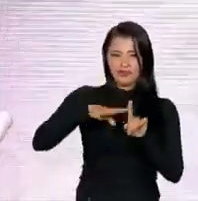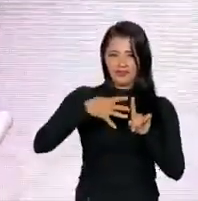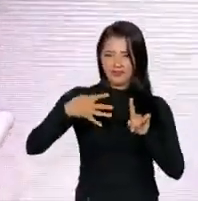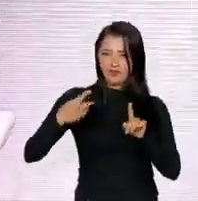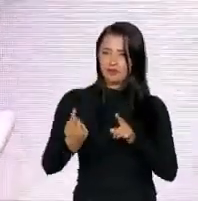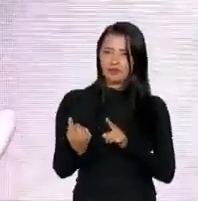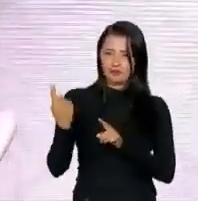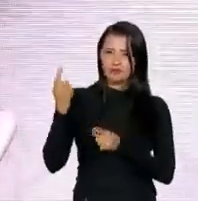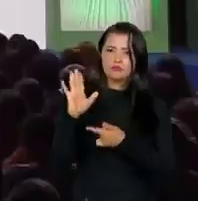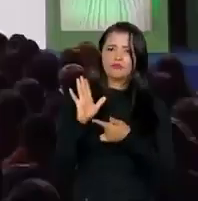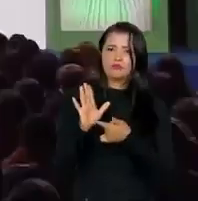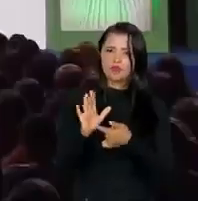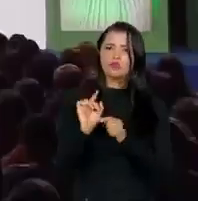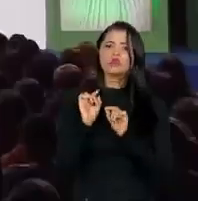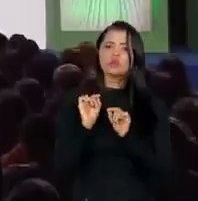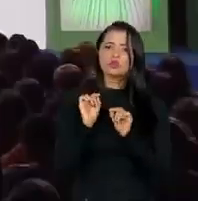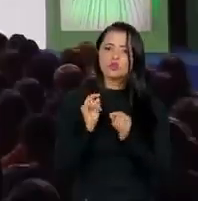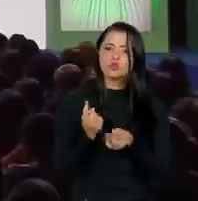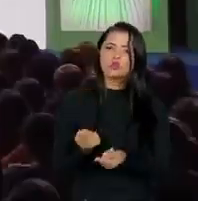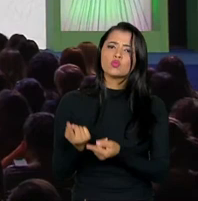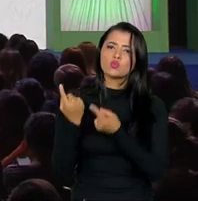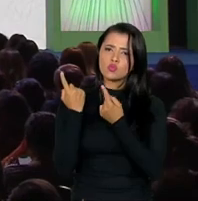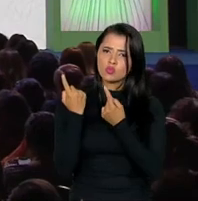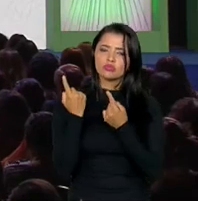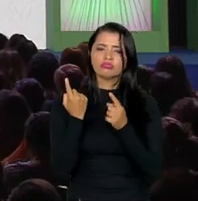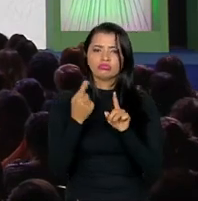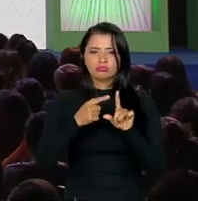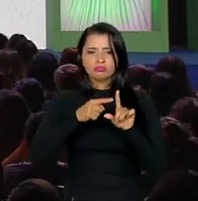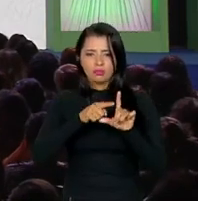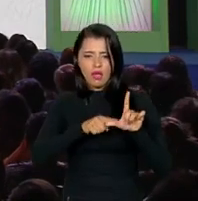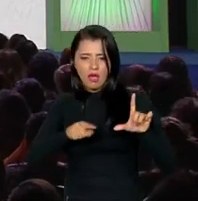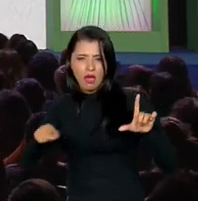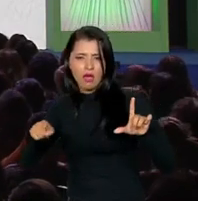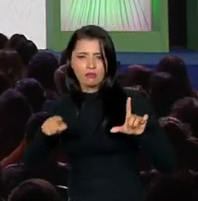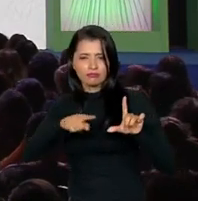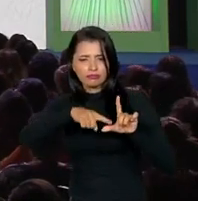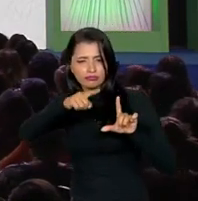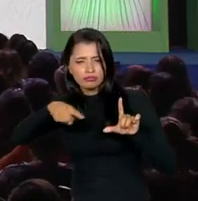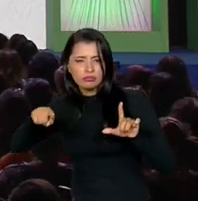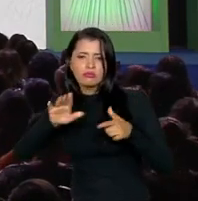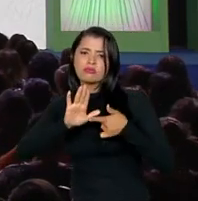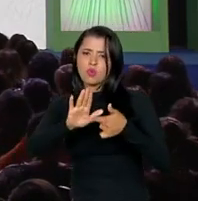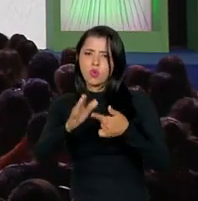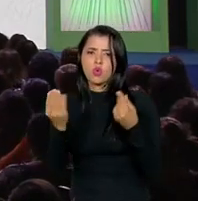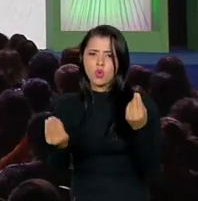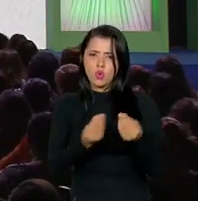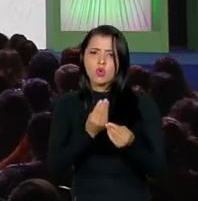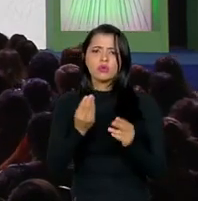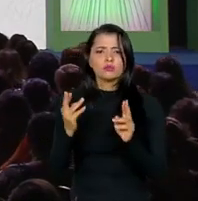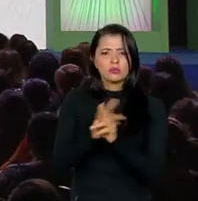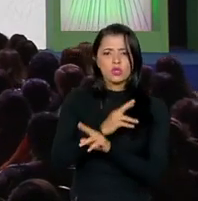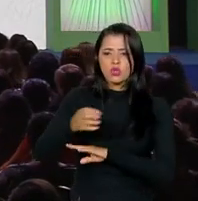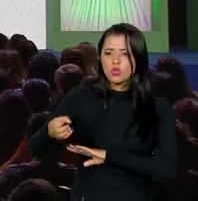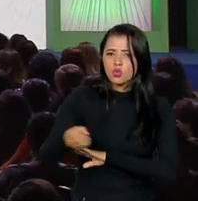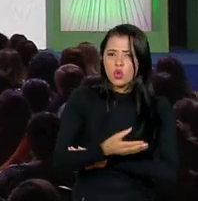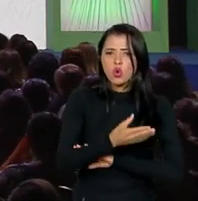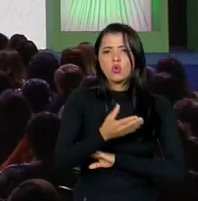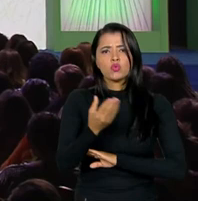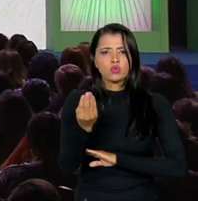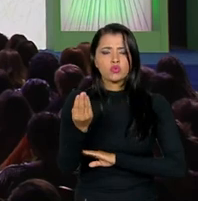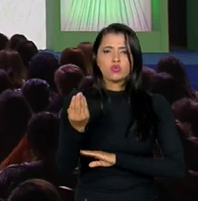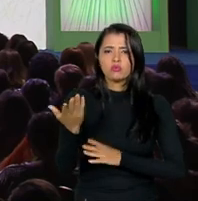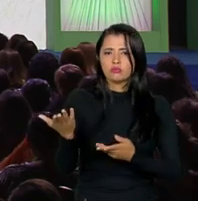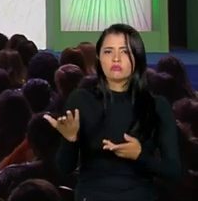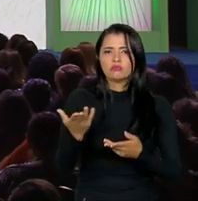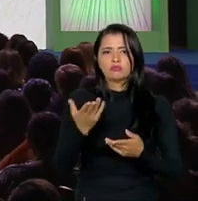ali mostra a relação de inovação e